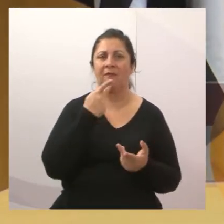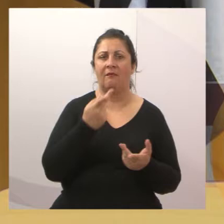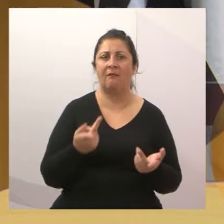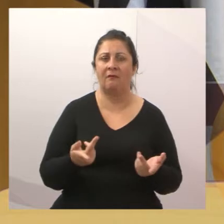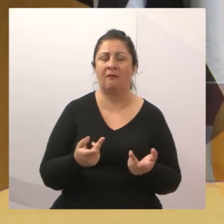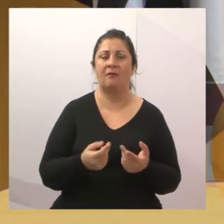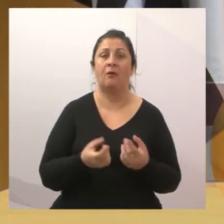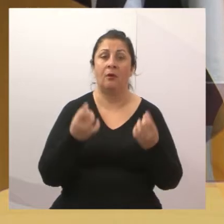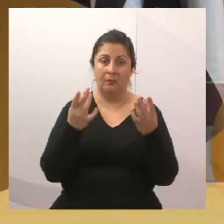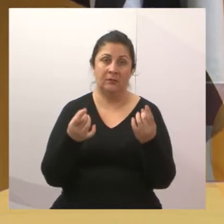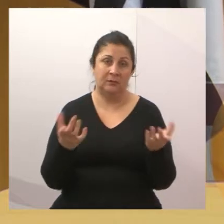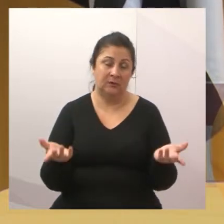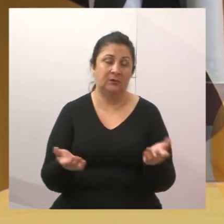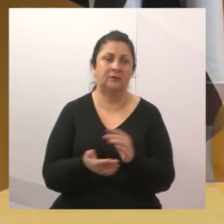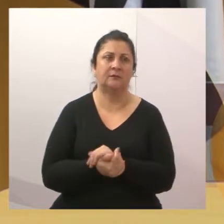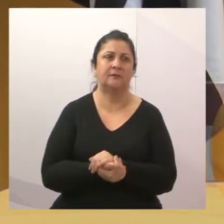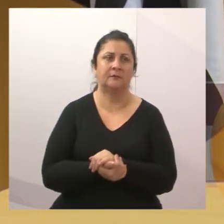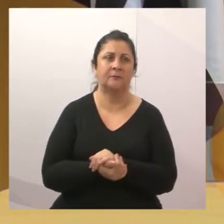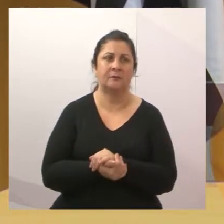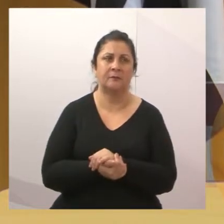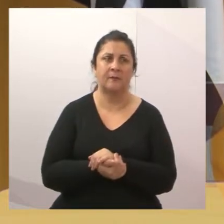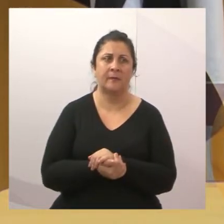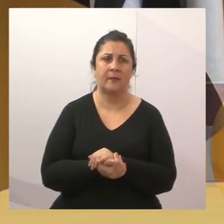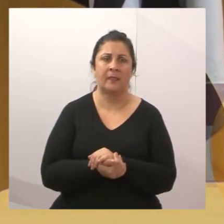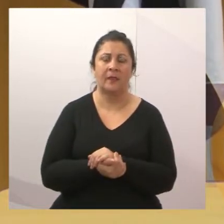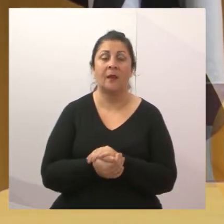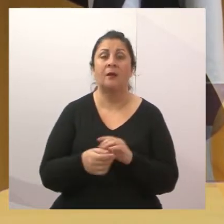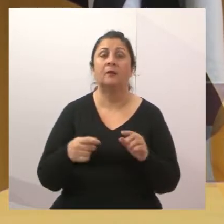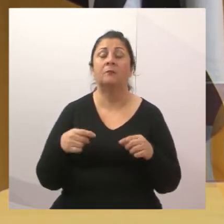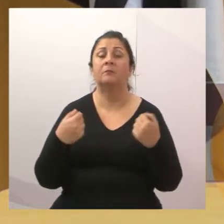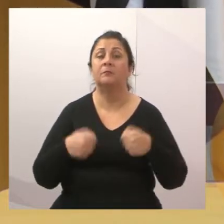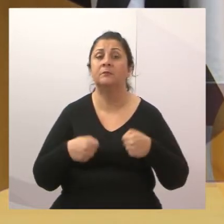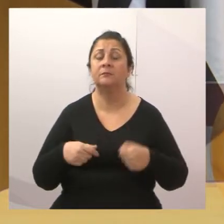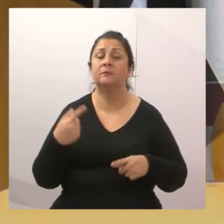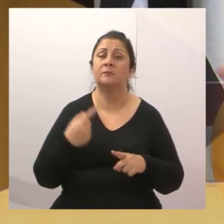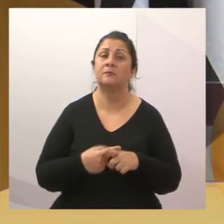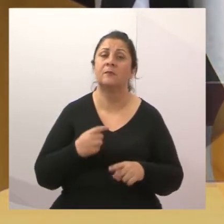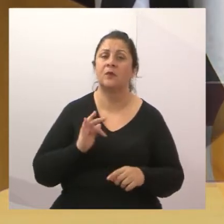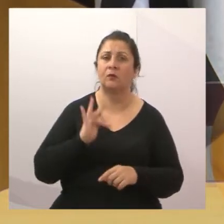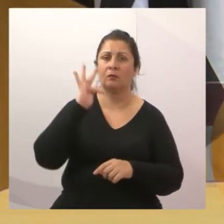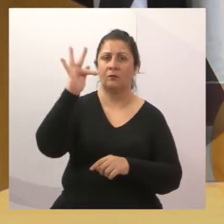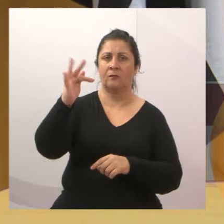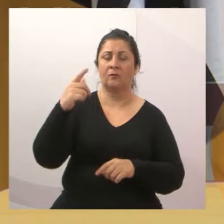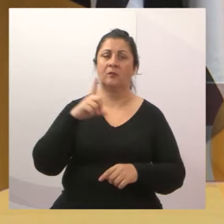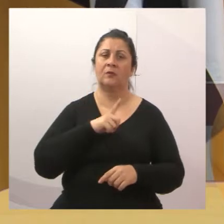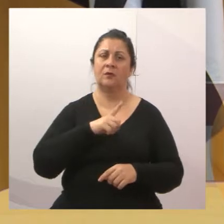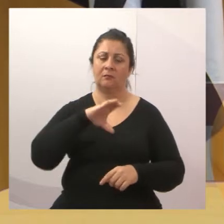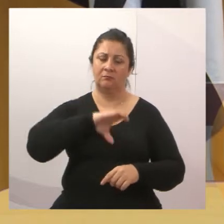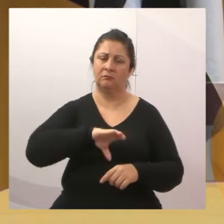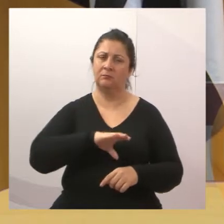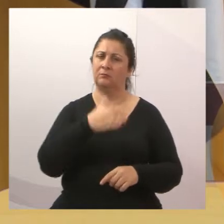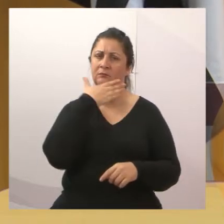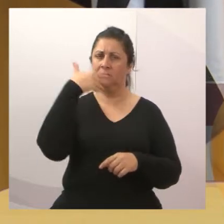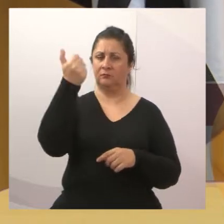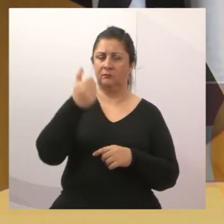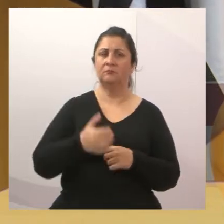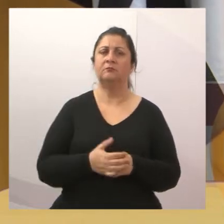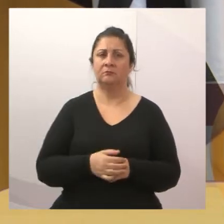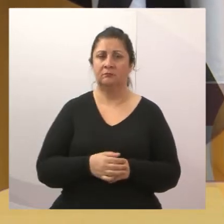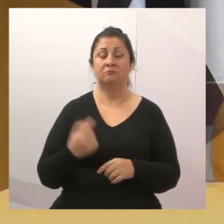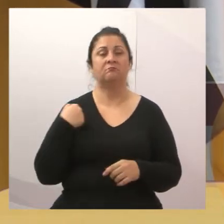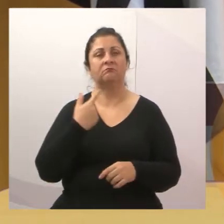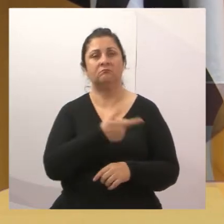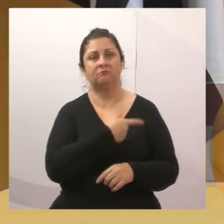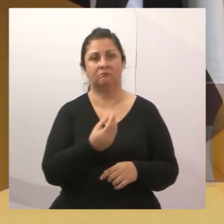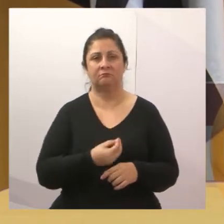pelos comerciantes aqui, mas é necessário para que a gente possa, no futuro, ter uma cidade um pouco melhor para se viver.